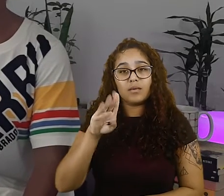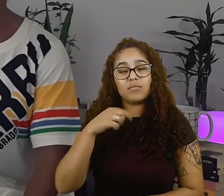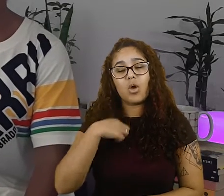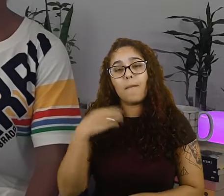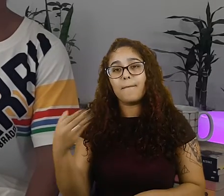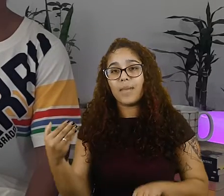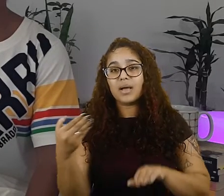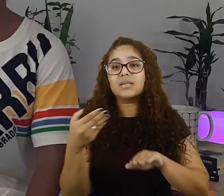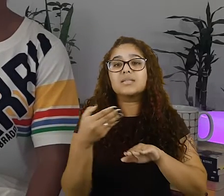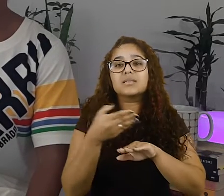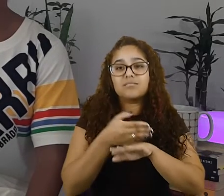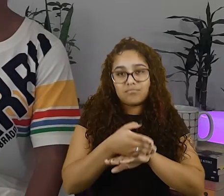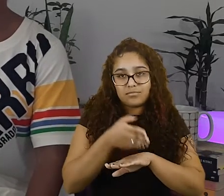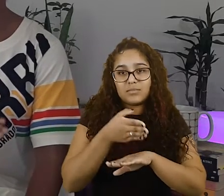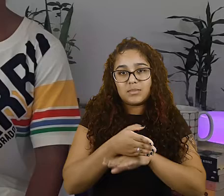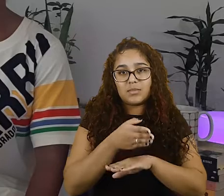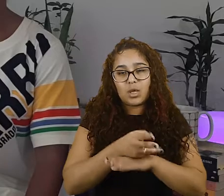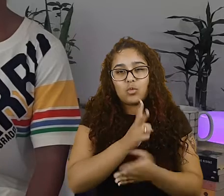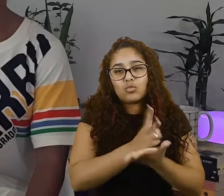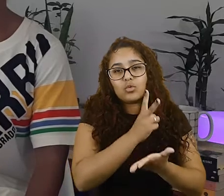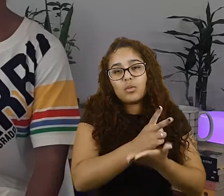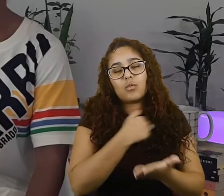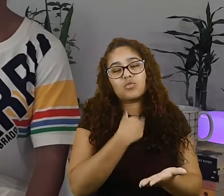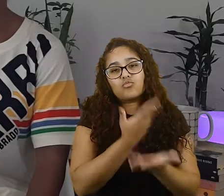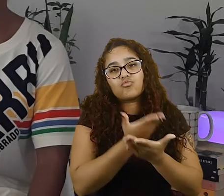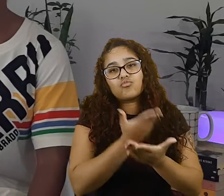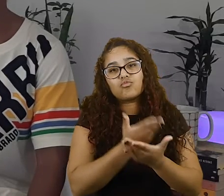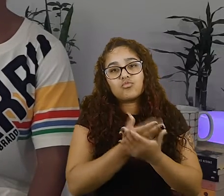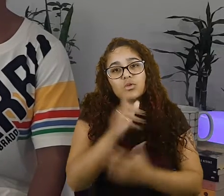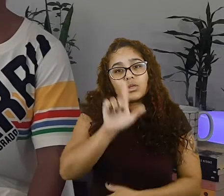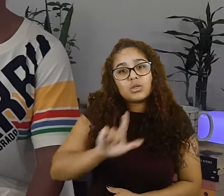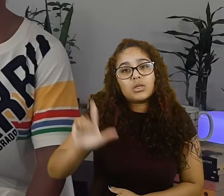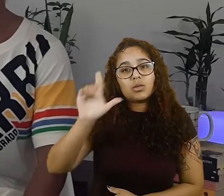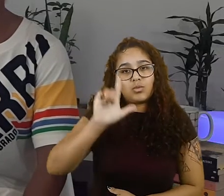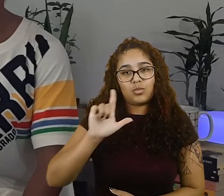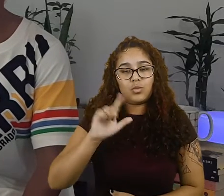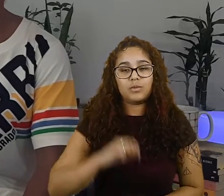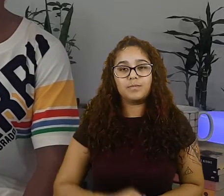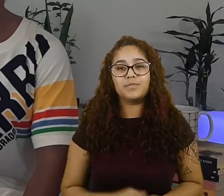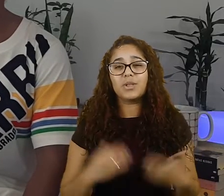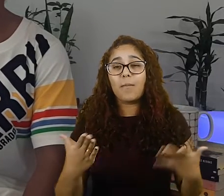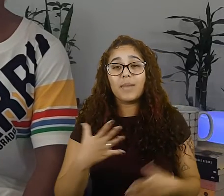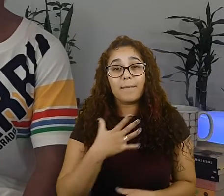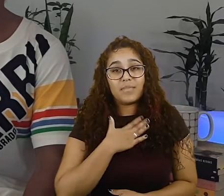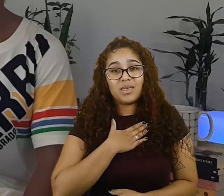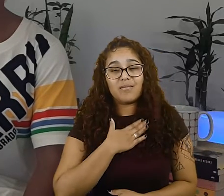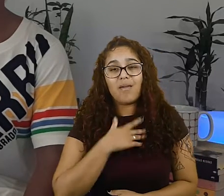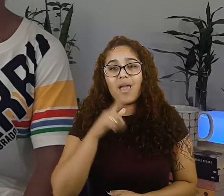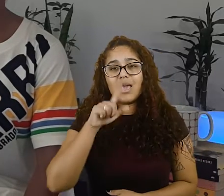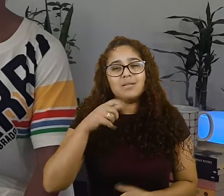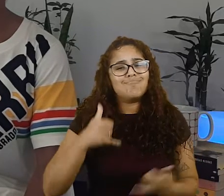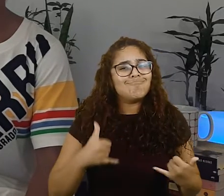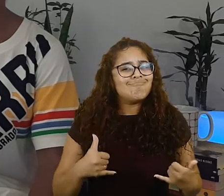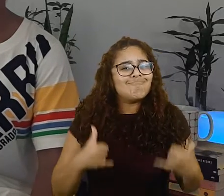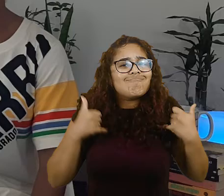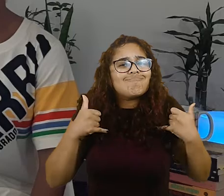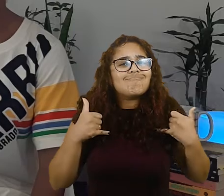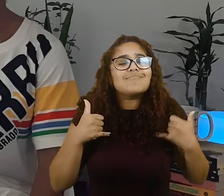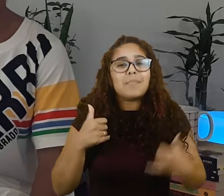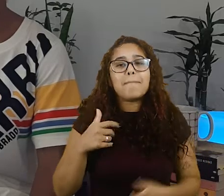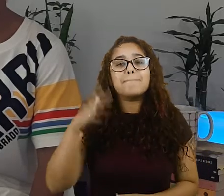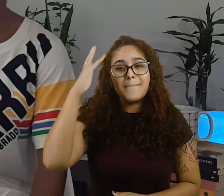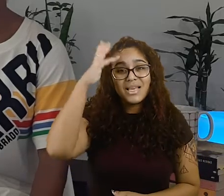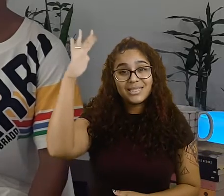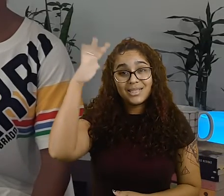UNB. Vim para cá dar continuidade aos meus estudos de literatura e para mim é uma